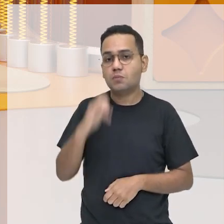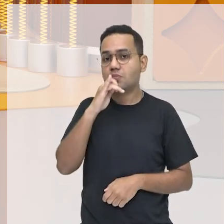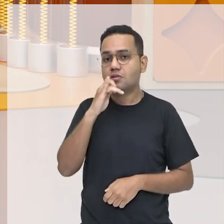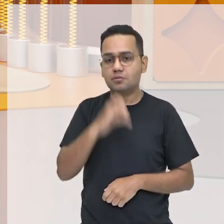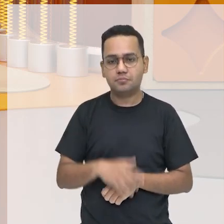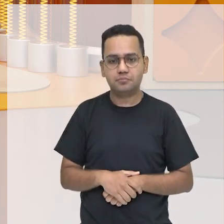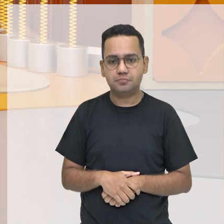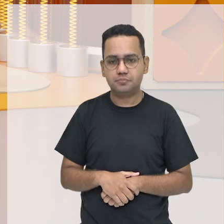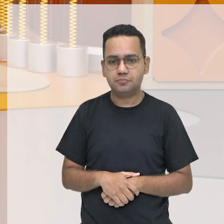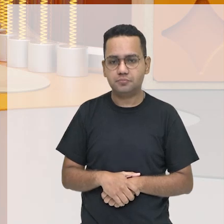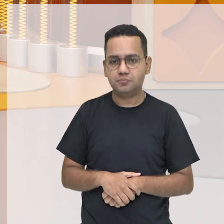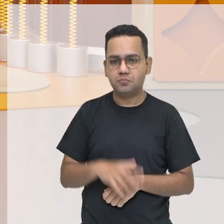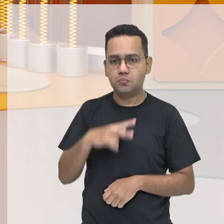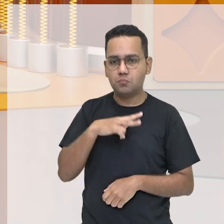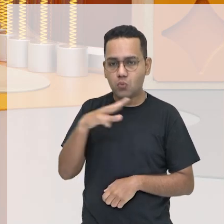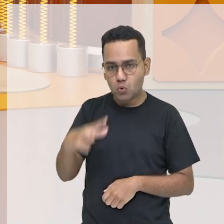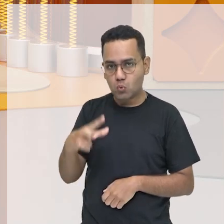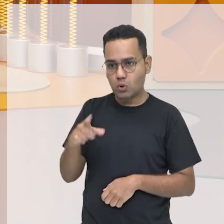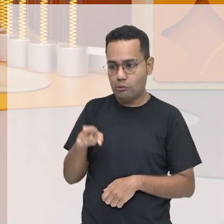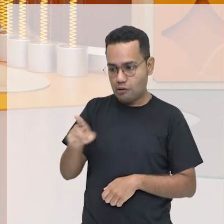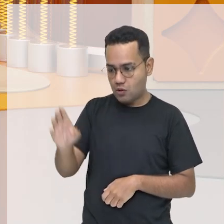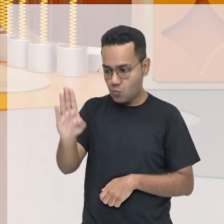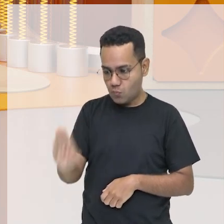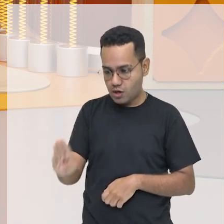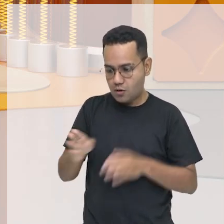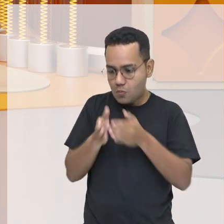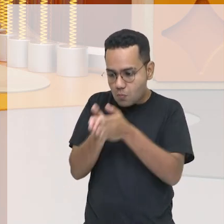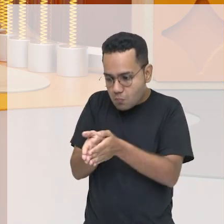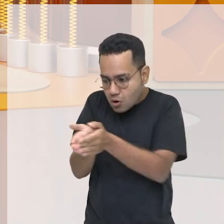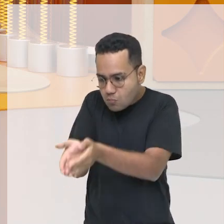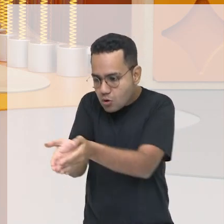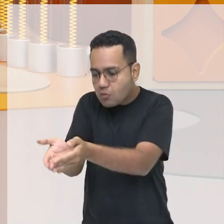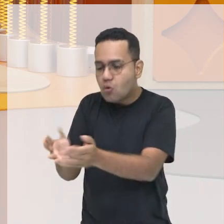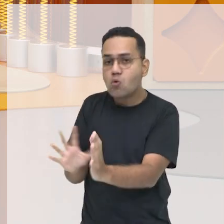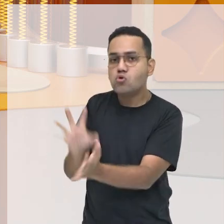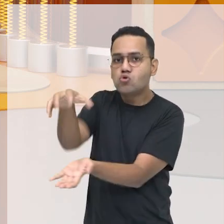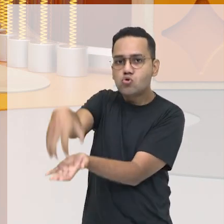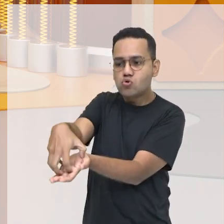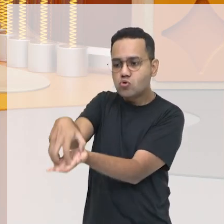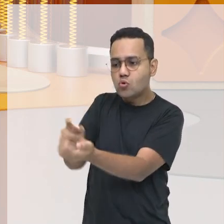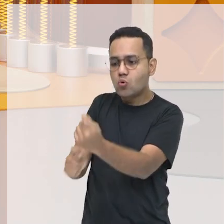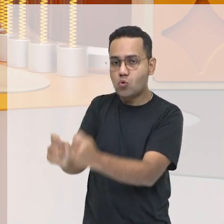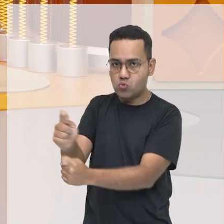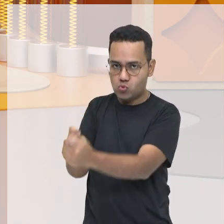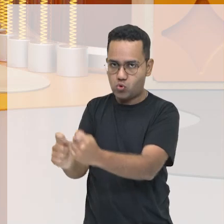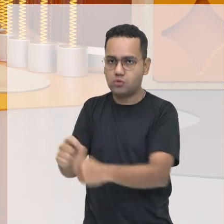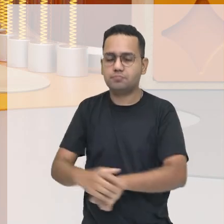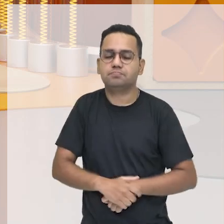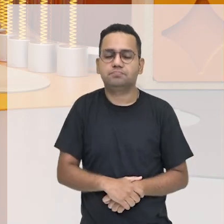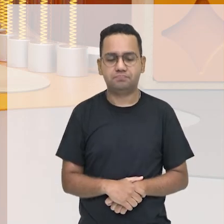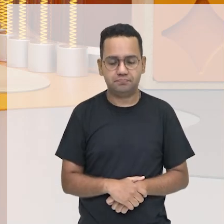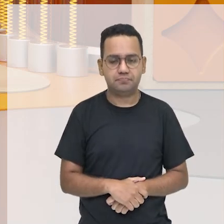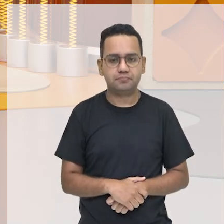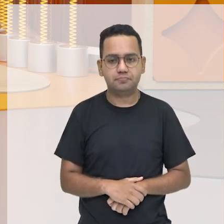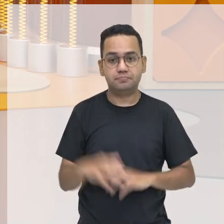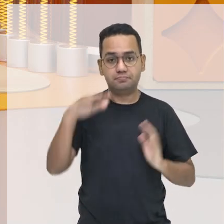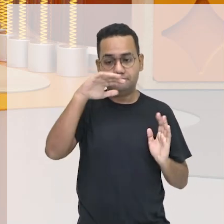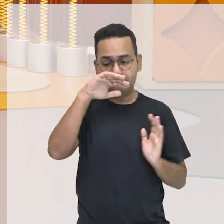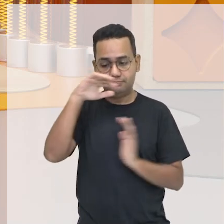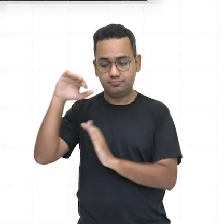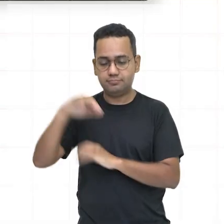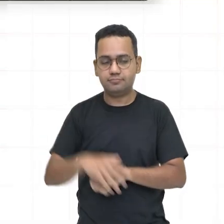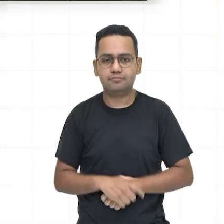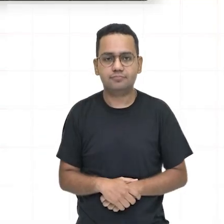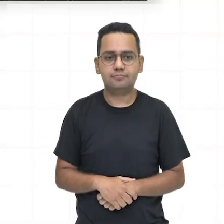exemplo, lá nasceria uma nova colônia, um novo país, um novo lugar. Muito bem. Vamos dar uma olhada em